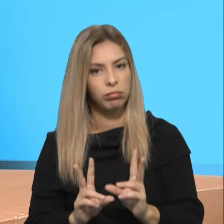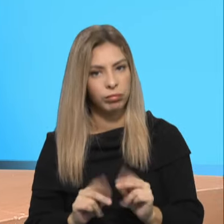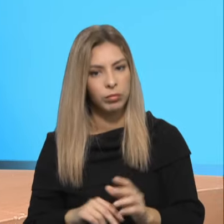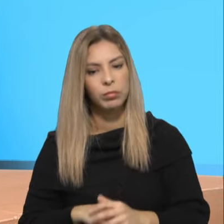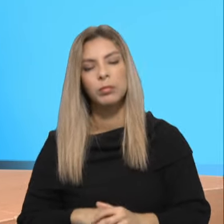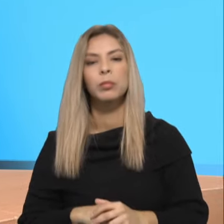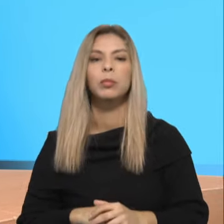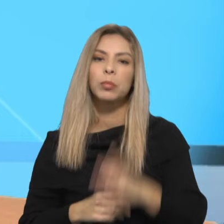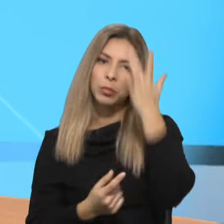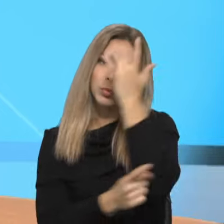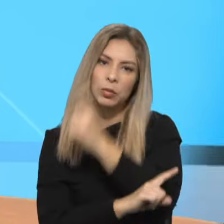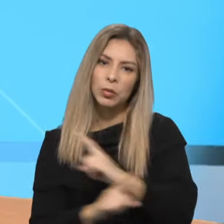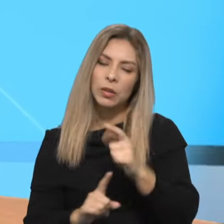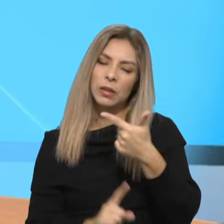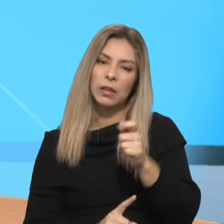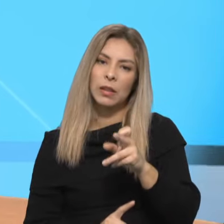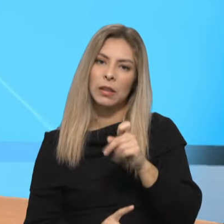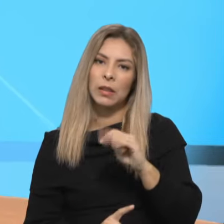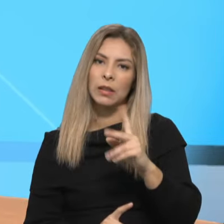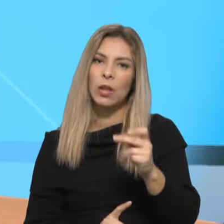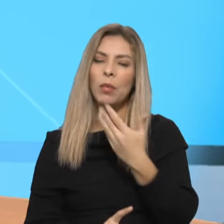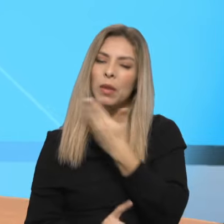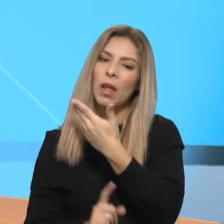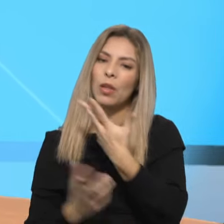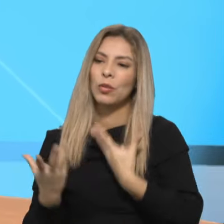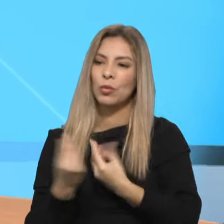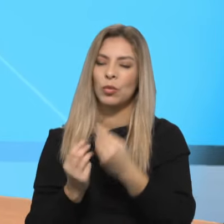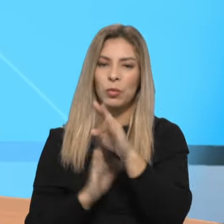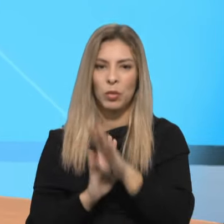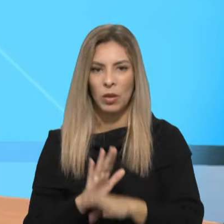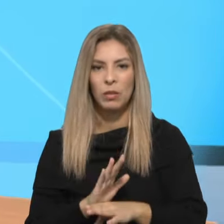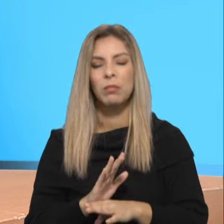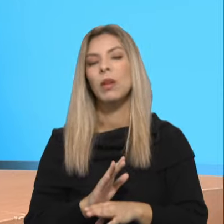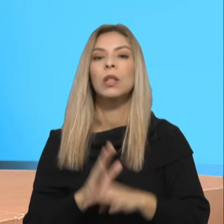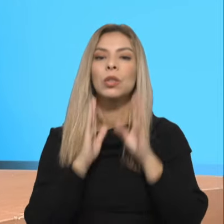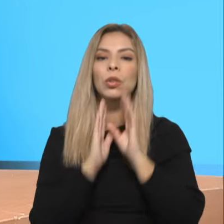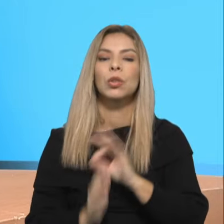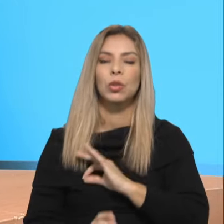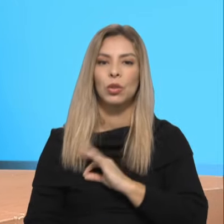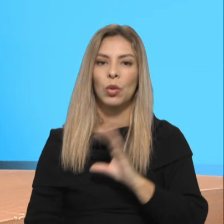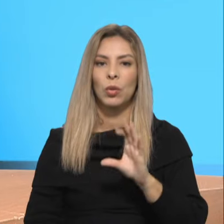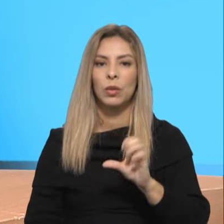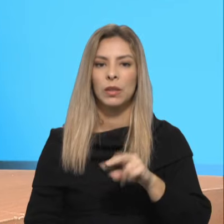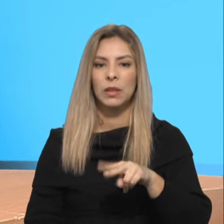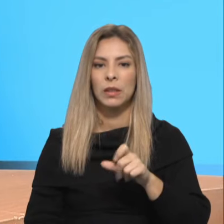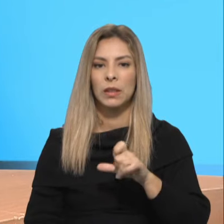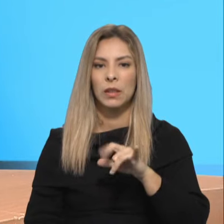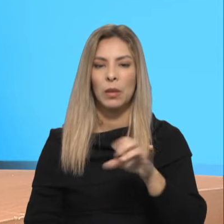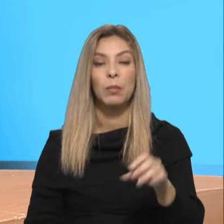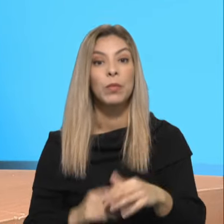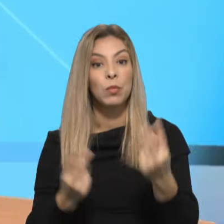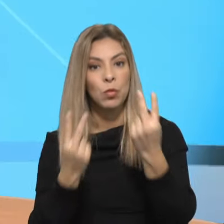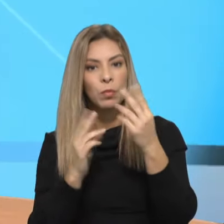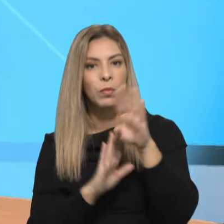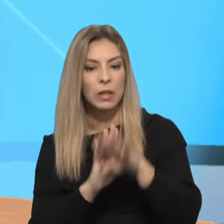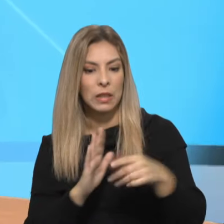Professor Teresa Messias, agradeço ter estado aqui no programa Eclésia, esta análise ao dogma da Imaculada Conceição, e informo também quem nos está a ver e ouvir que este sábado,